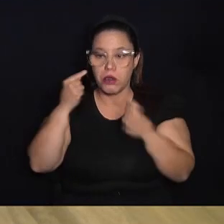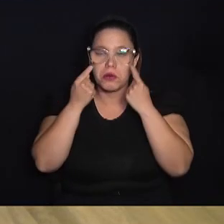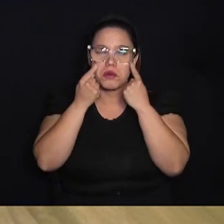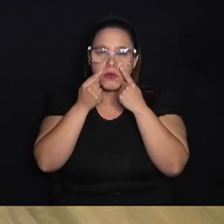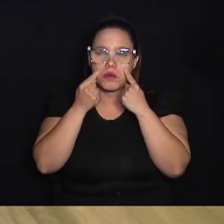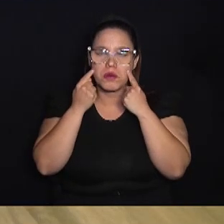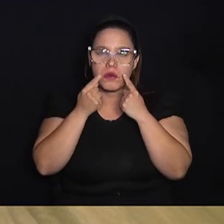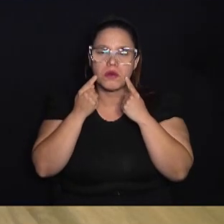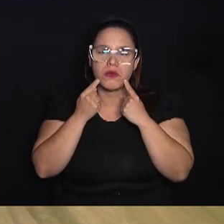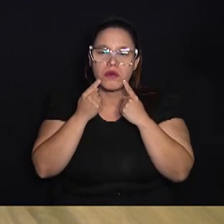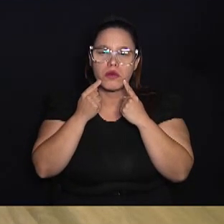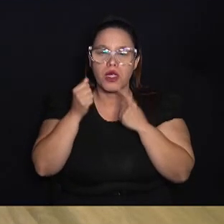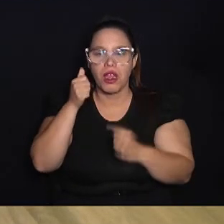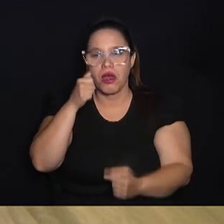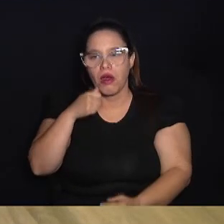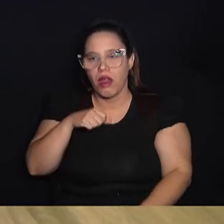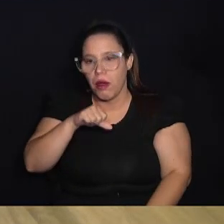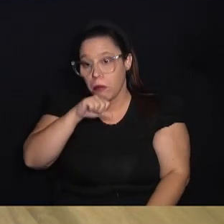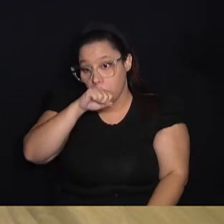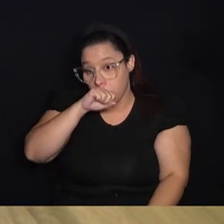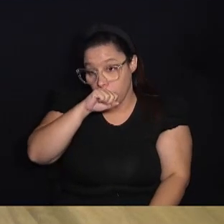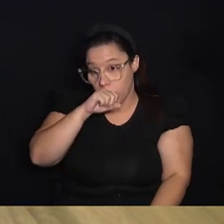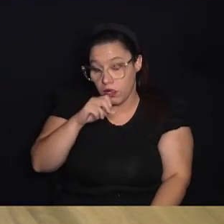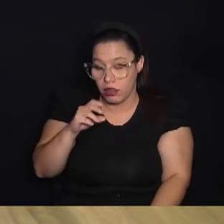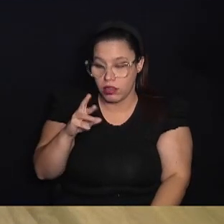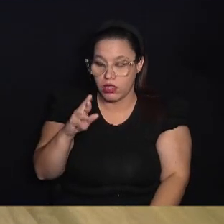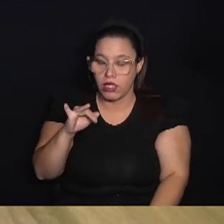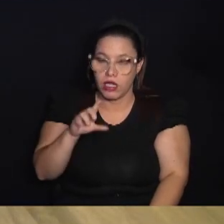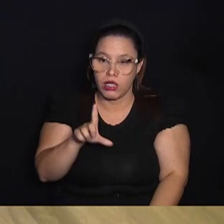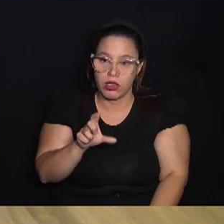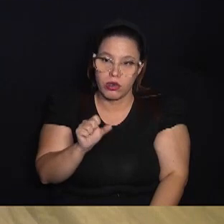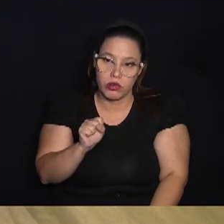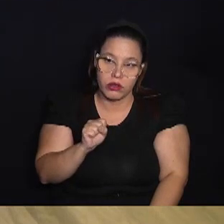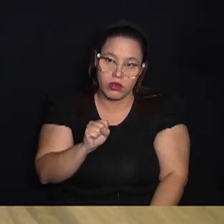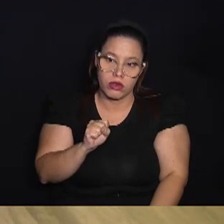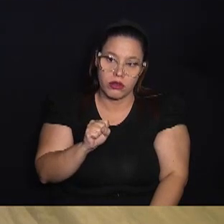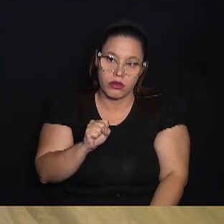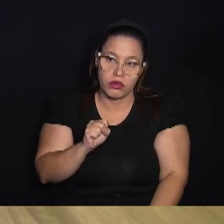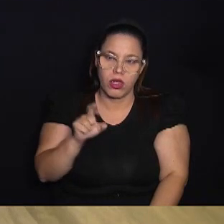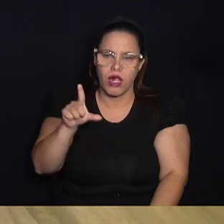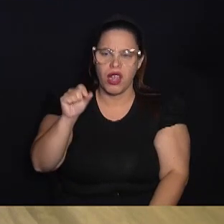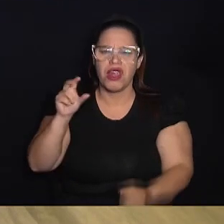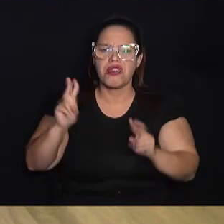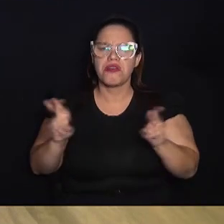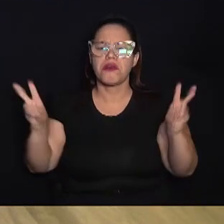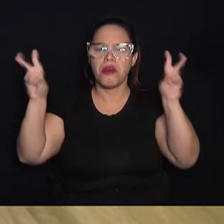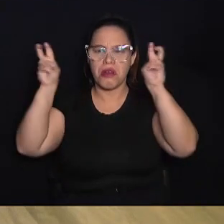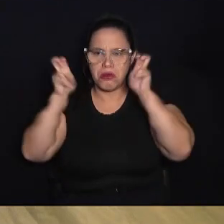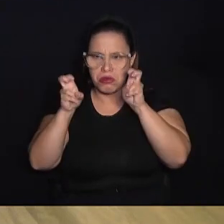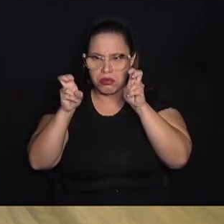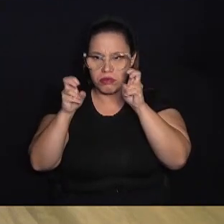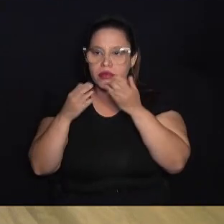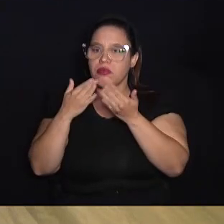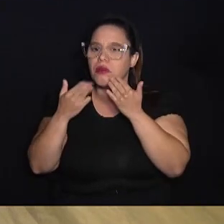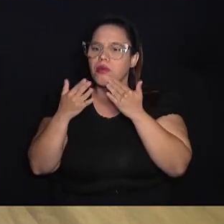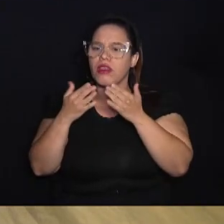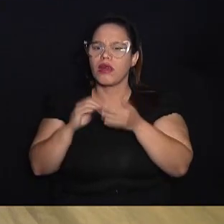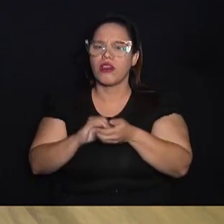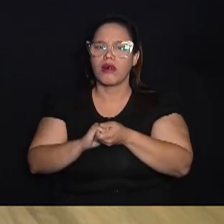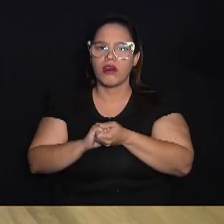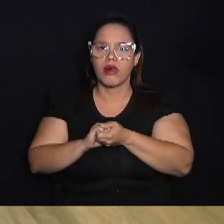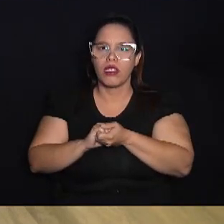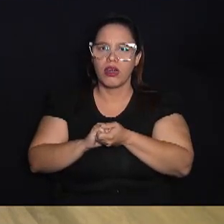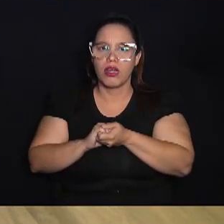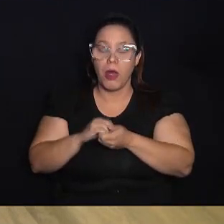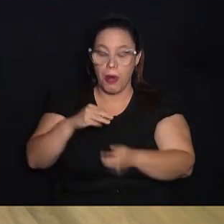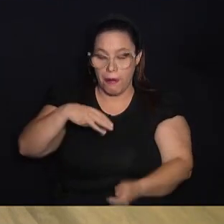de Carlos Gomes já falou curiosidade sobre a fundação de Campinas escolhe um tema aqui no estúdio câmara e Vamos bater um papo sobre ele falar sobre o